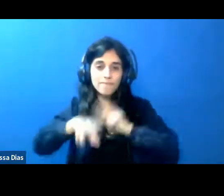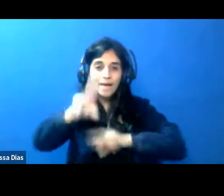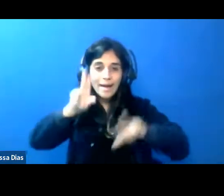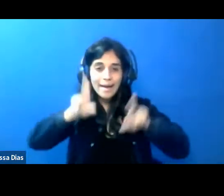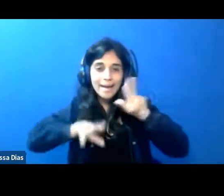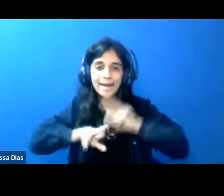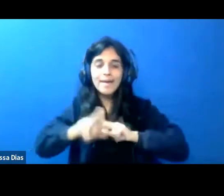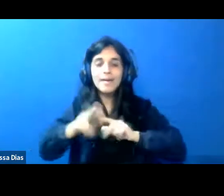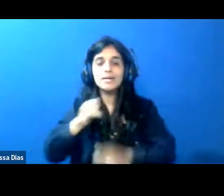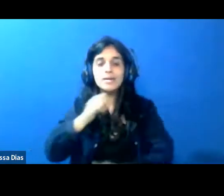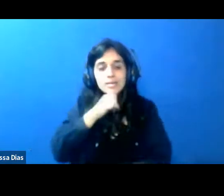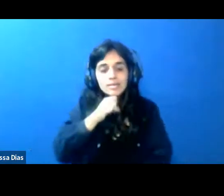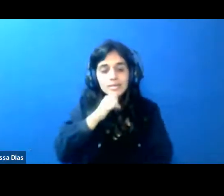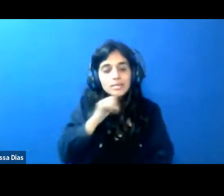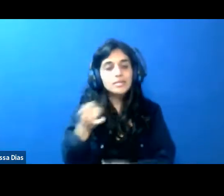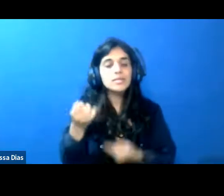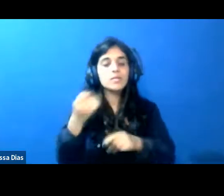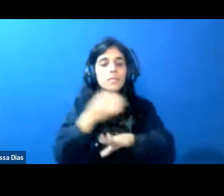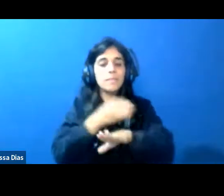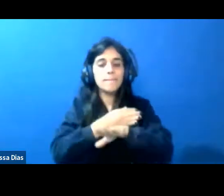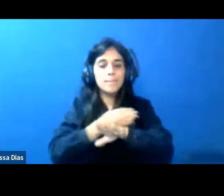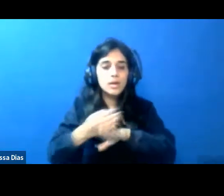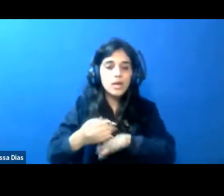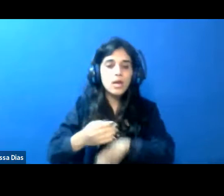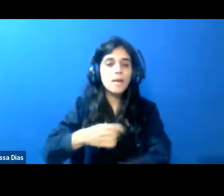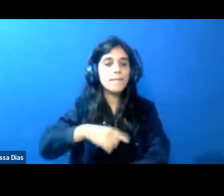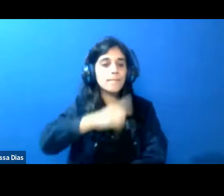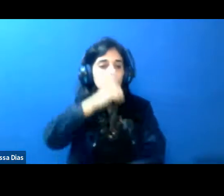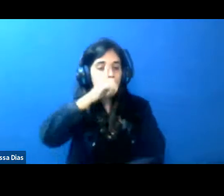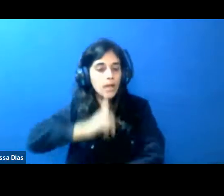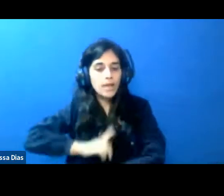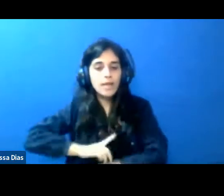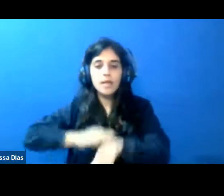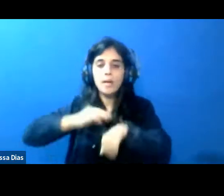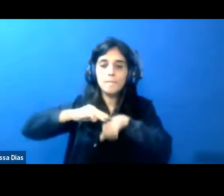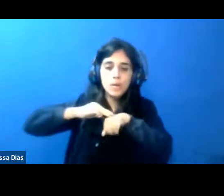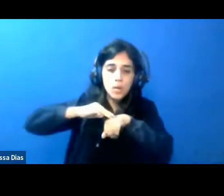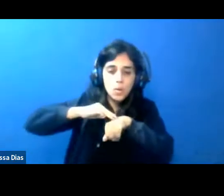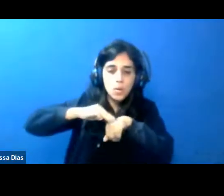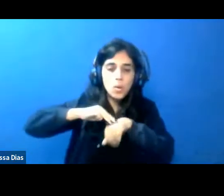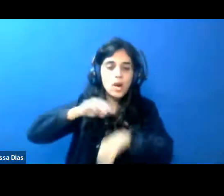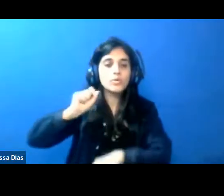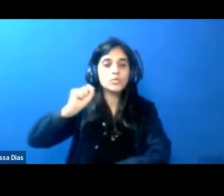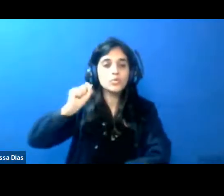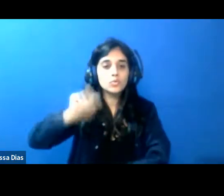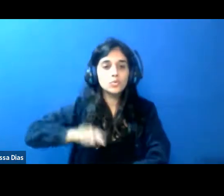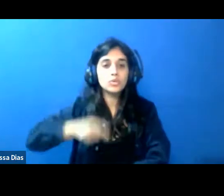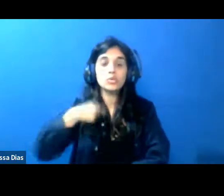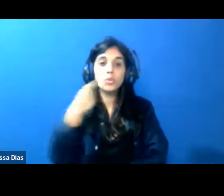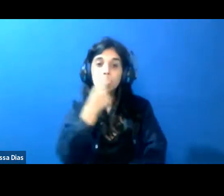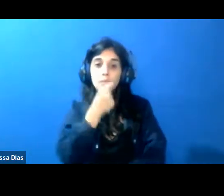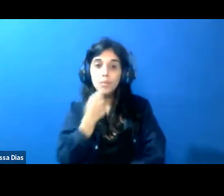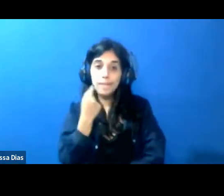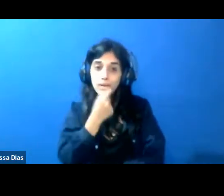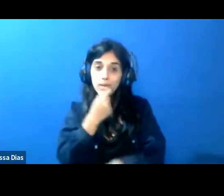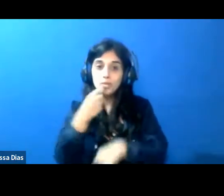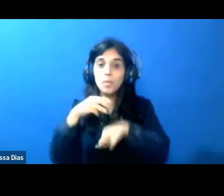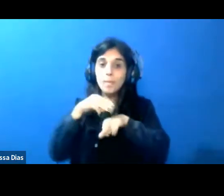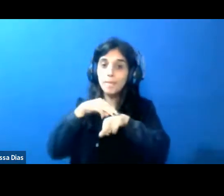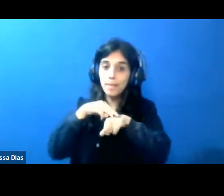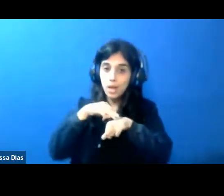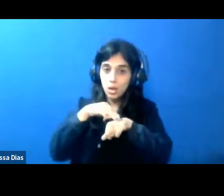brancas, amarela, marrom, azul. Eu estou com um batom marrom e uso um